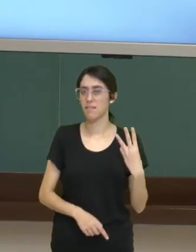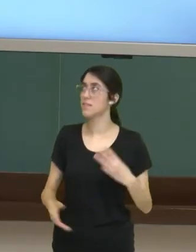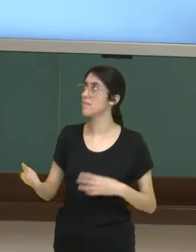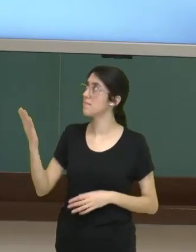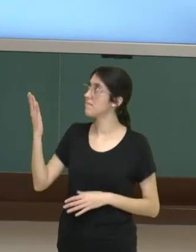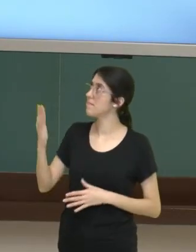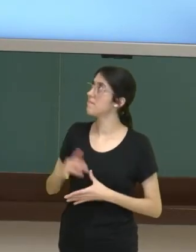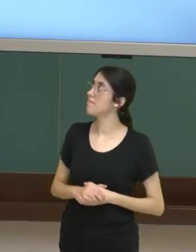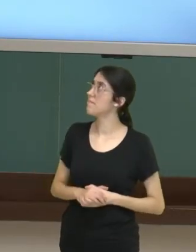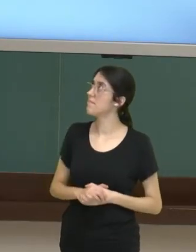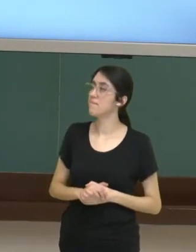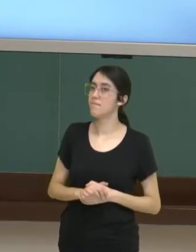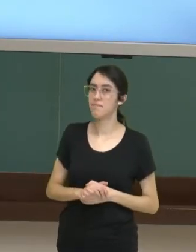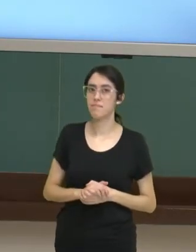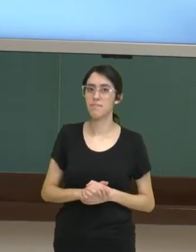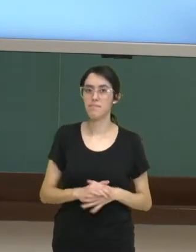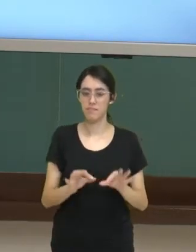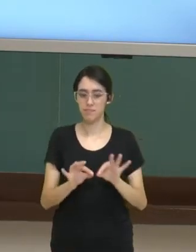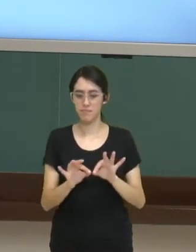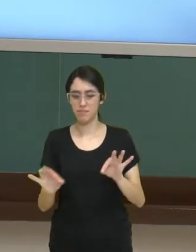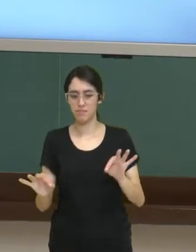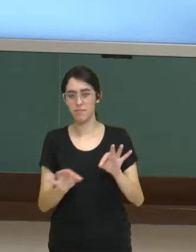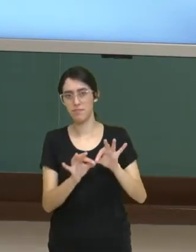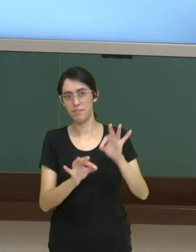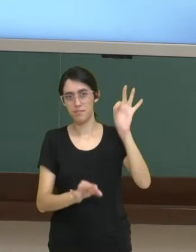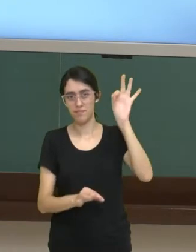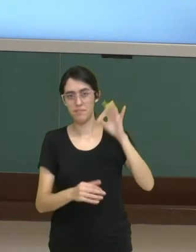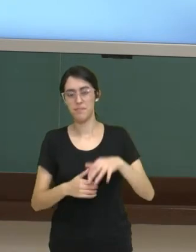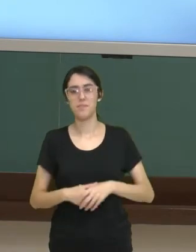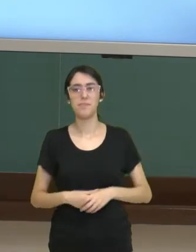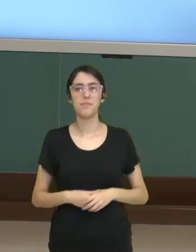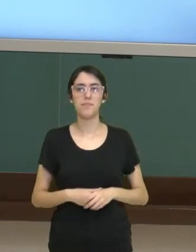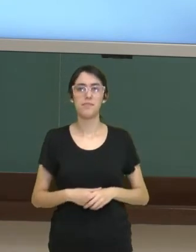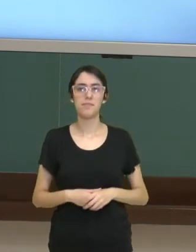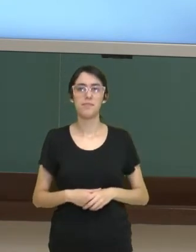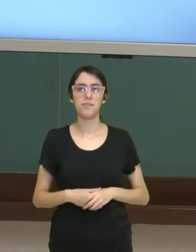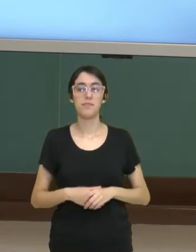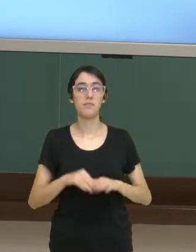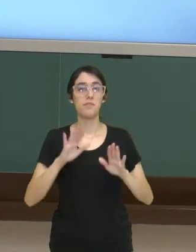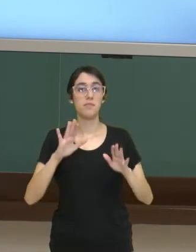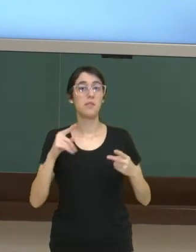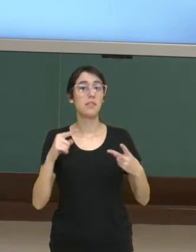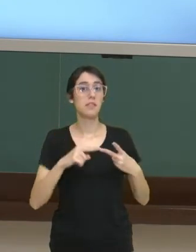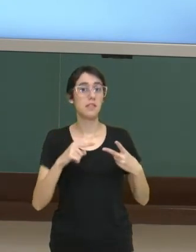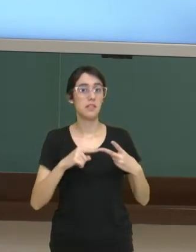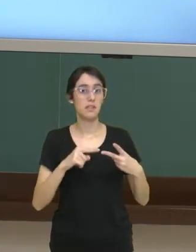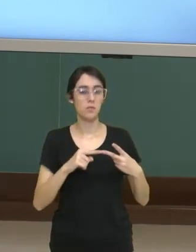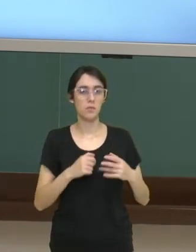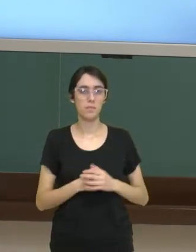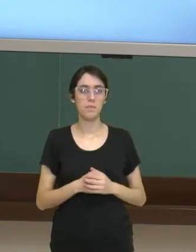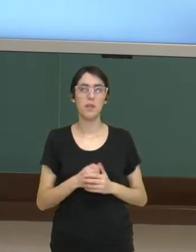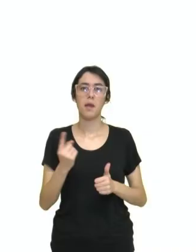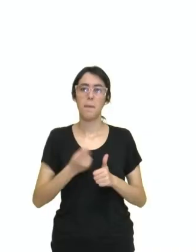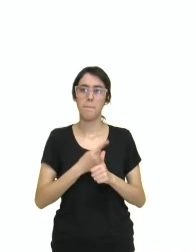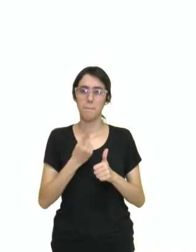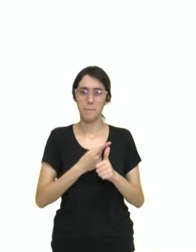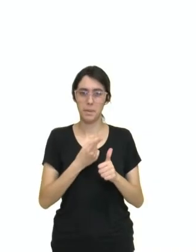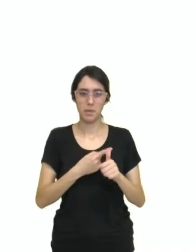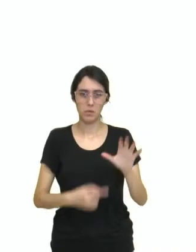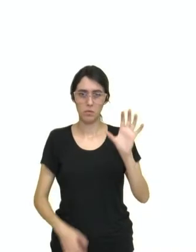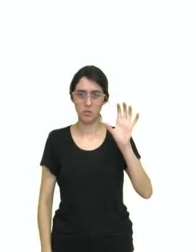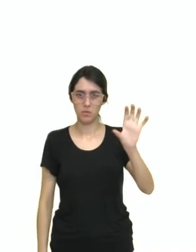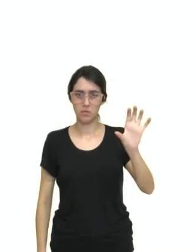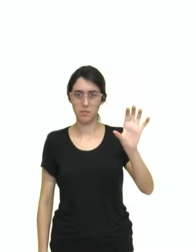exatamente esta distância e essa distância aqui. Agora, a segunda afirmação. No primeiro quadrante, o